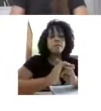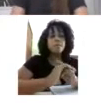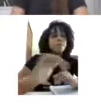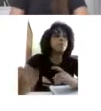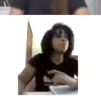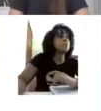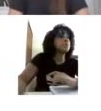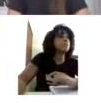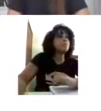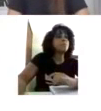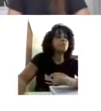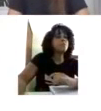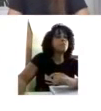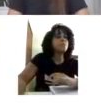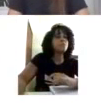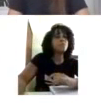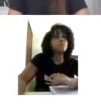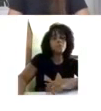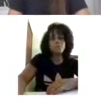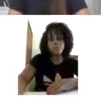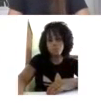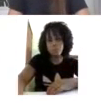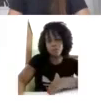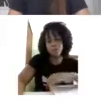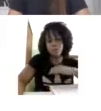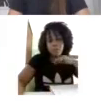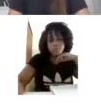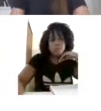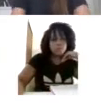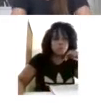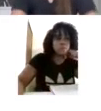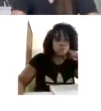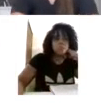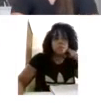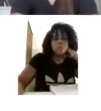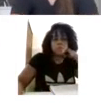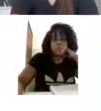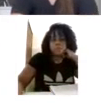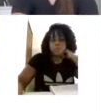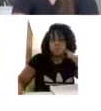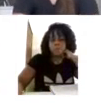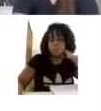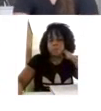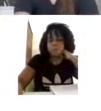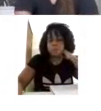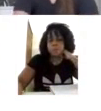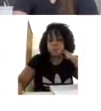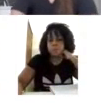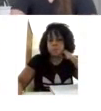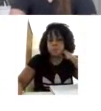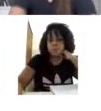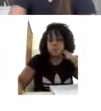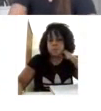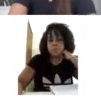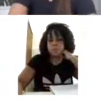Educação Física ele está desde o início dos projetos que a UFBA iniciou, né? E eu tive a oportunidade agora de